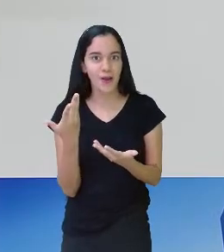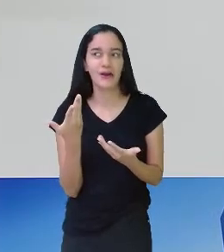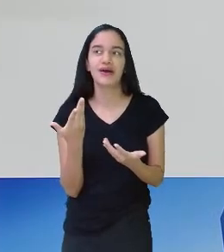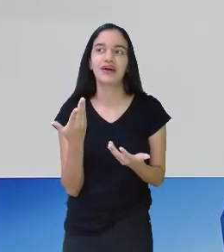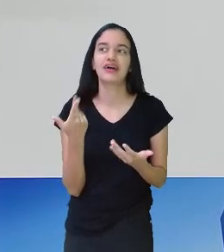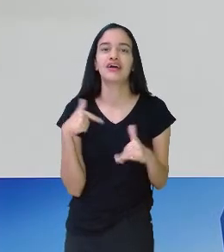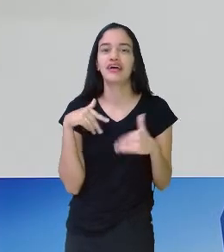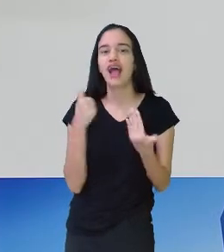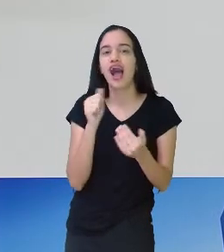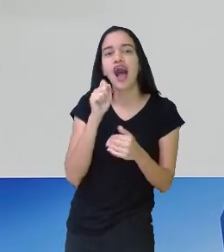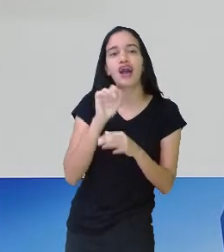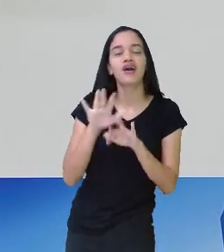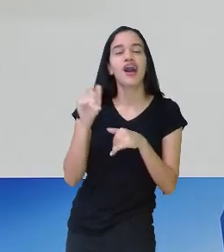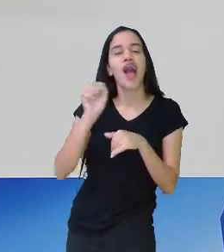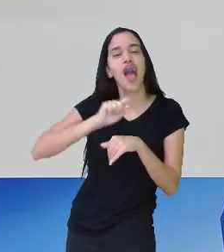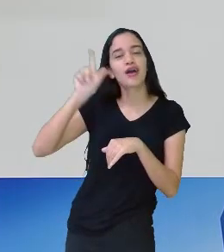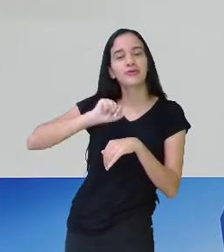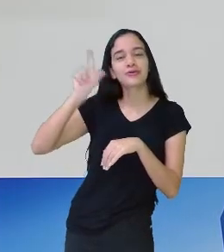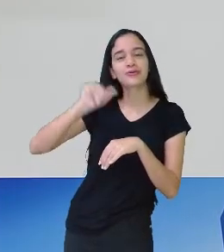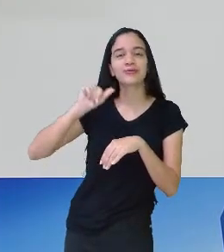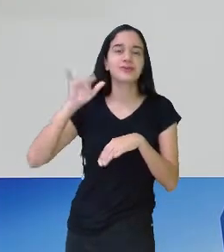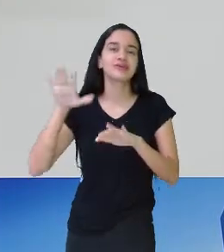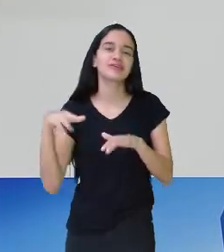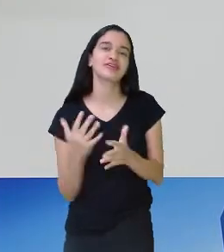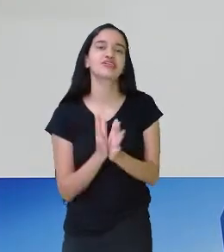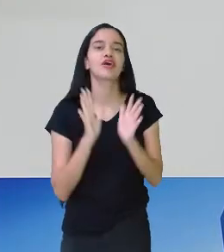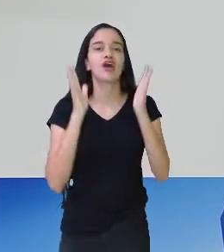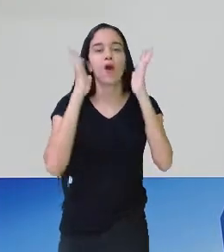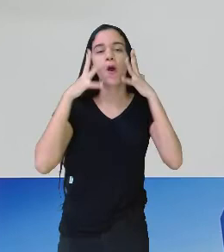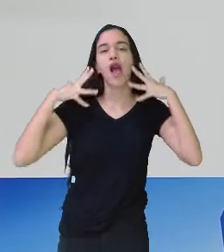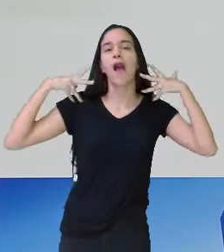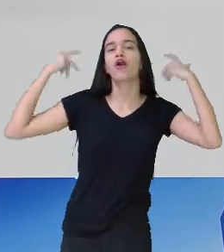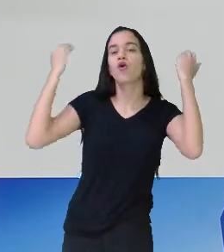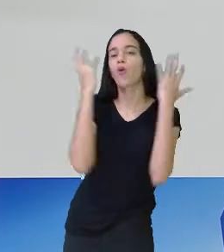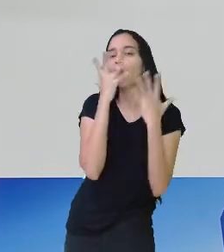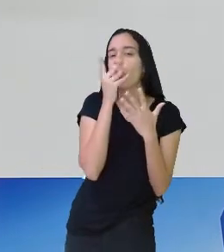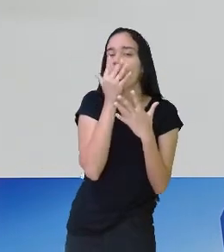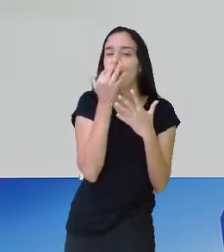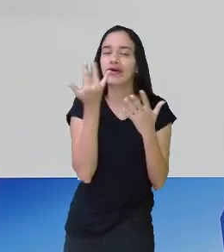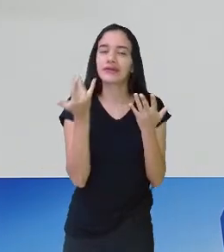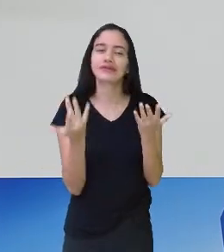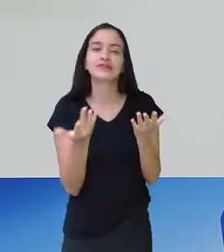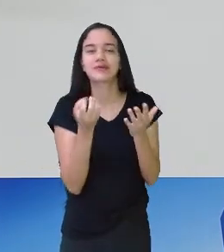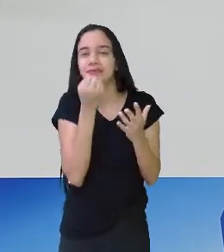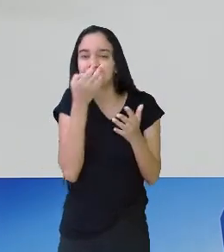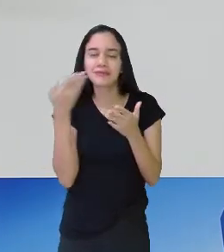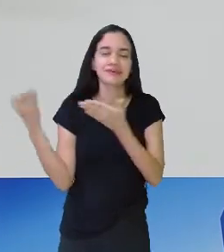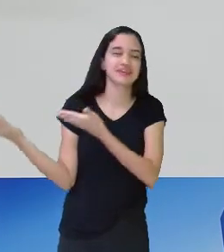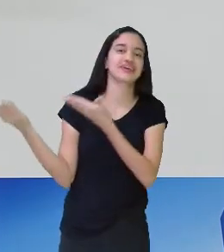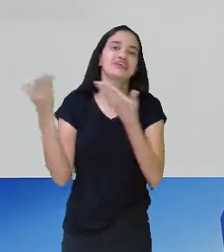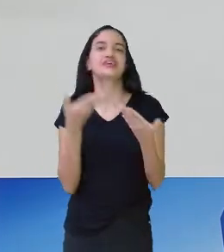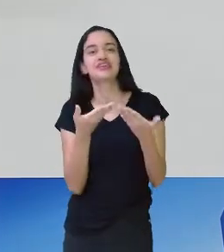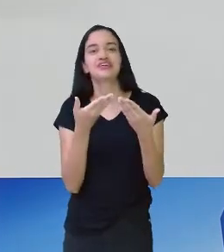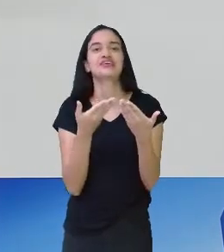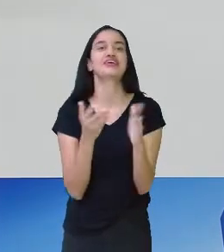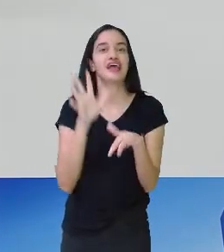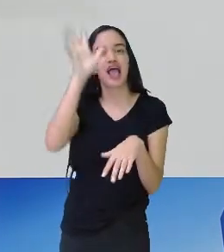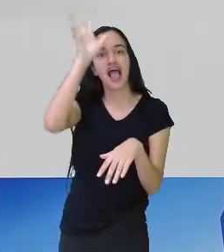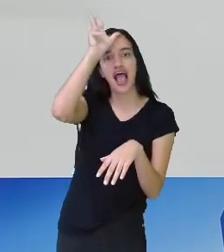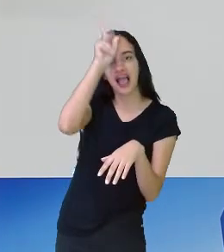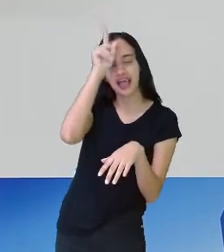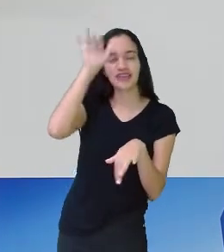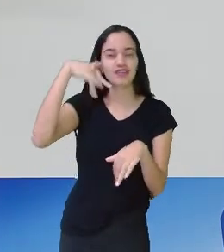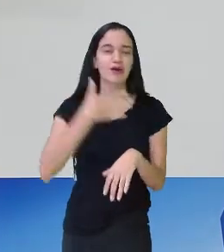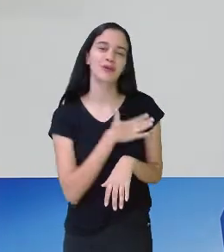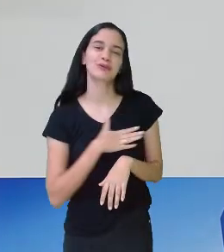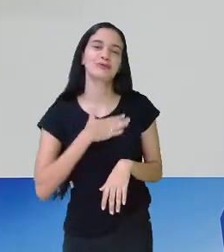ó, azulzinho, com as penas bem coloridas. Muito bem, Carijó, seja bem-vindo também, tá, Carijó? Tava com